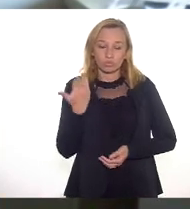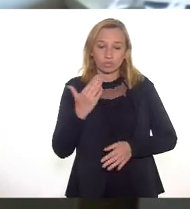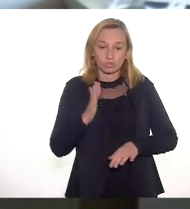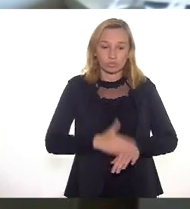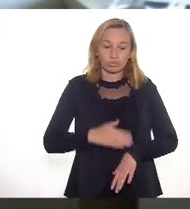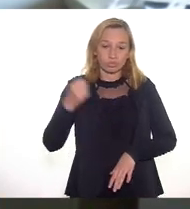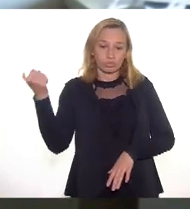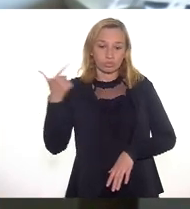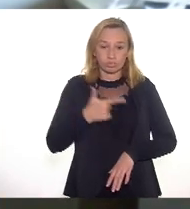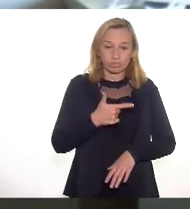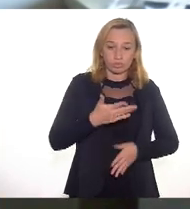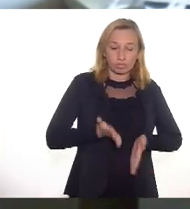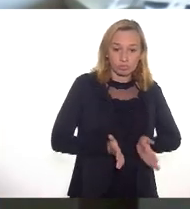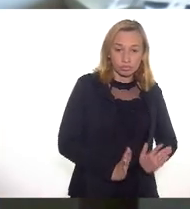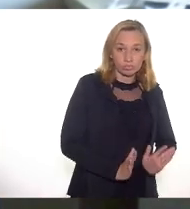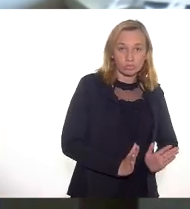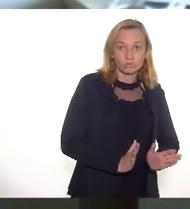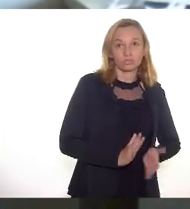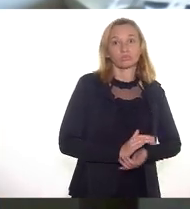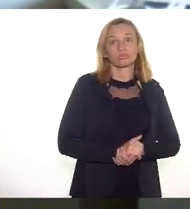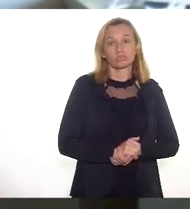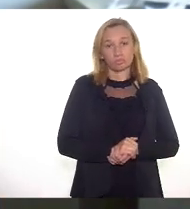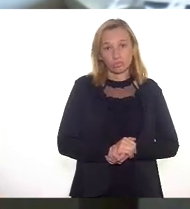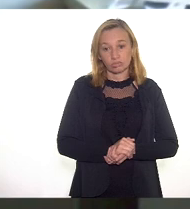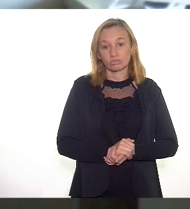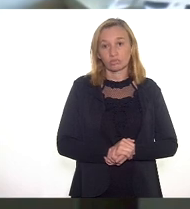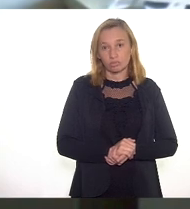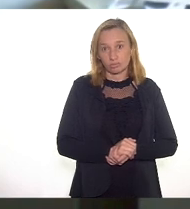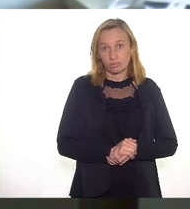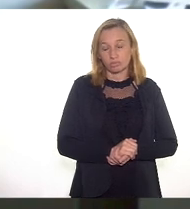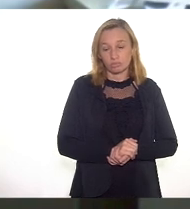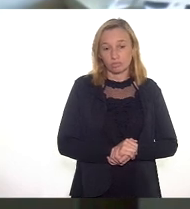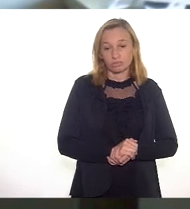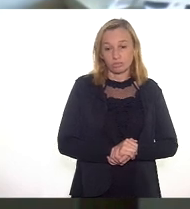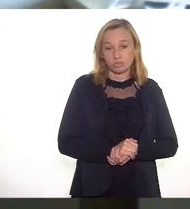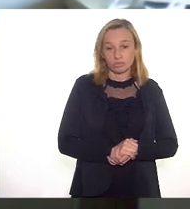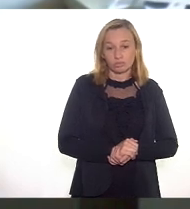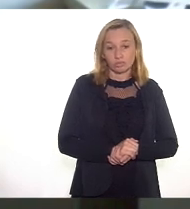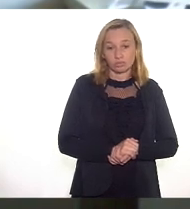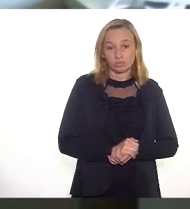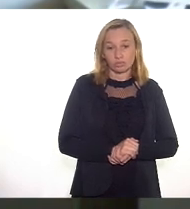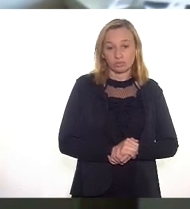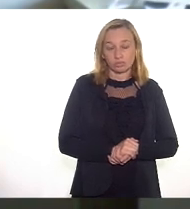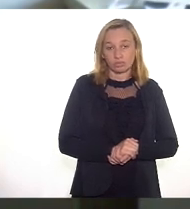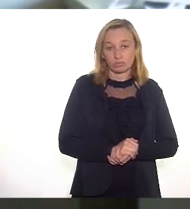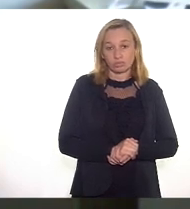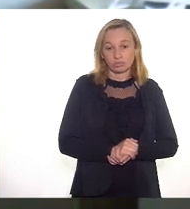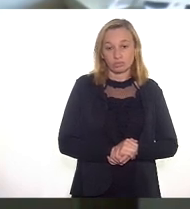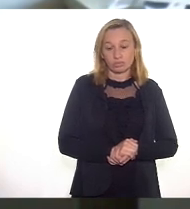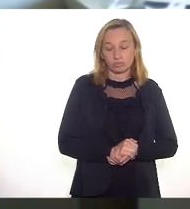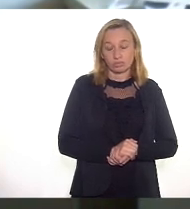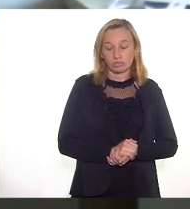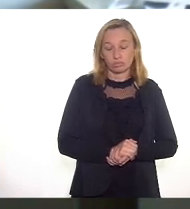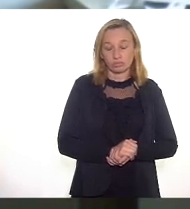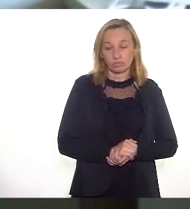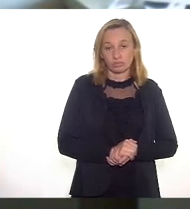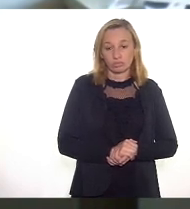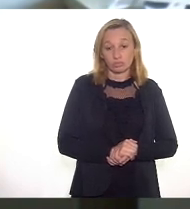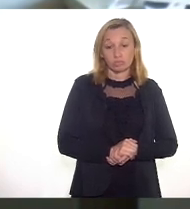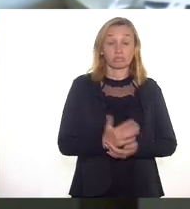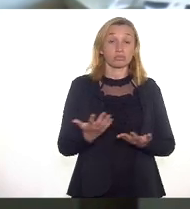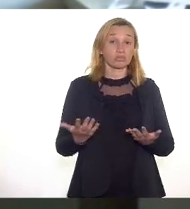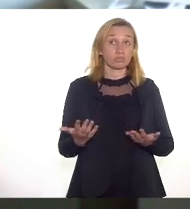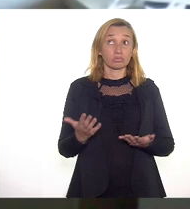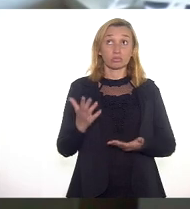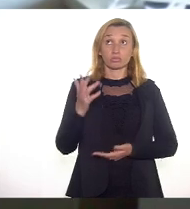de nascimentos, os óbitos serem maiores que a natividade. É algo